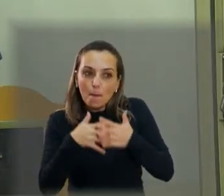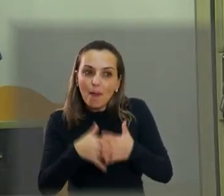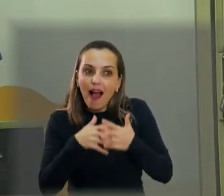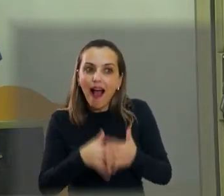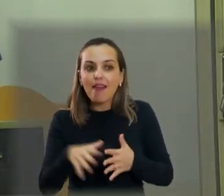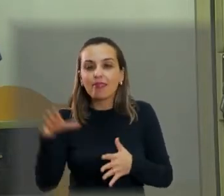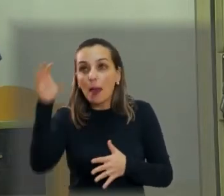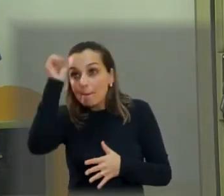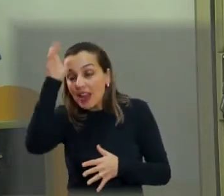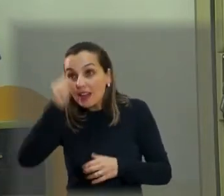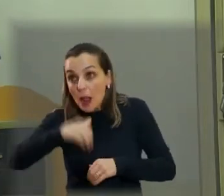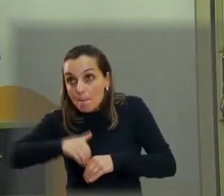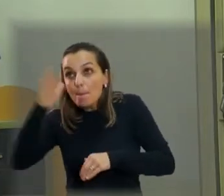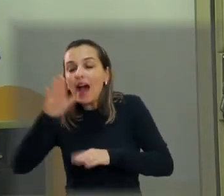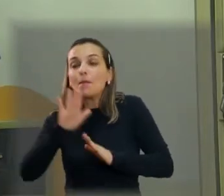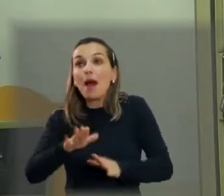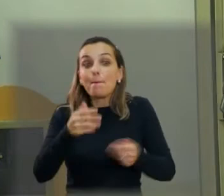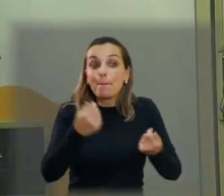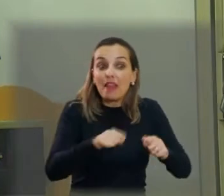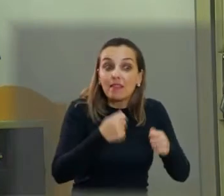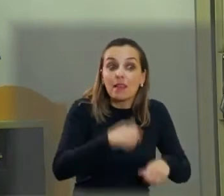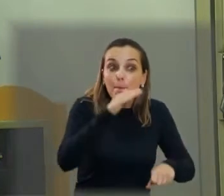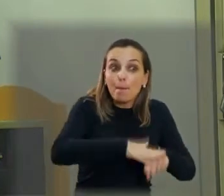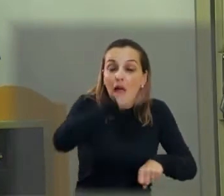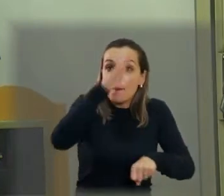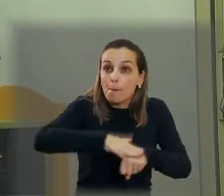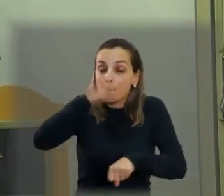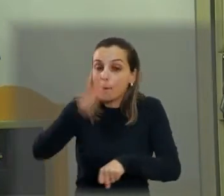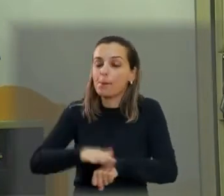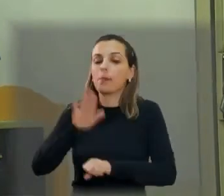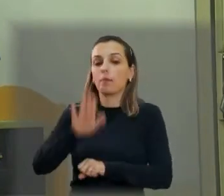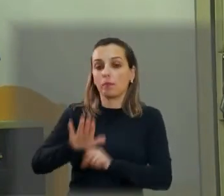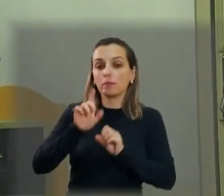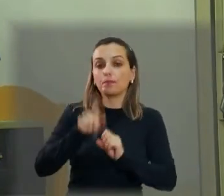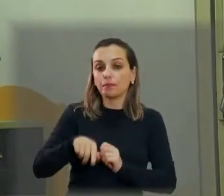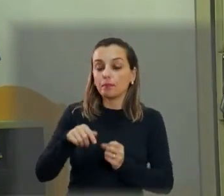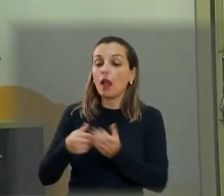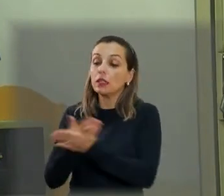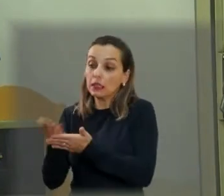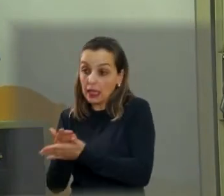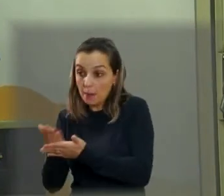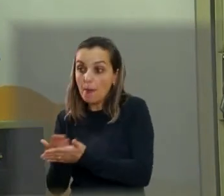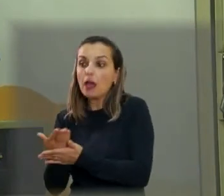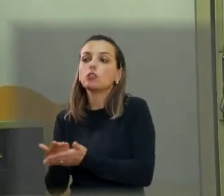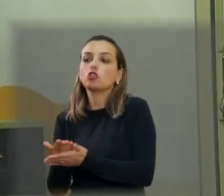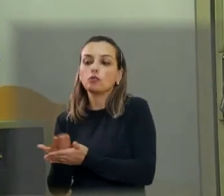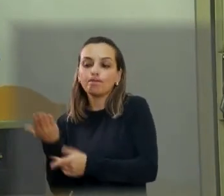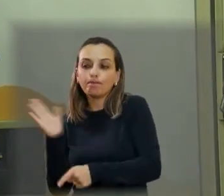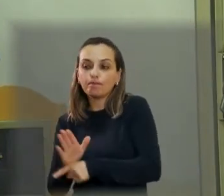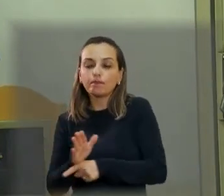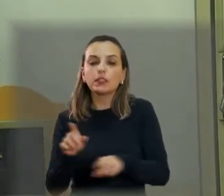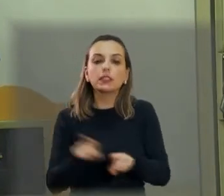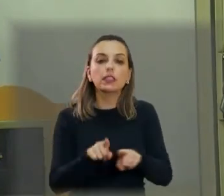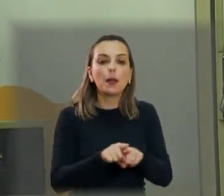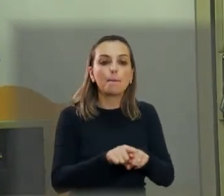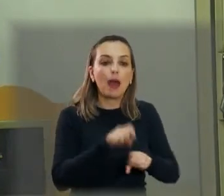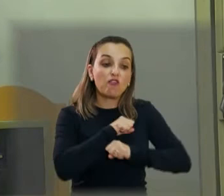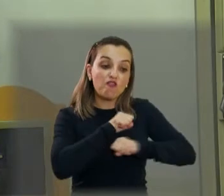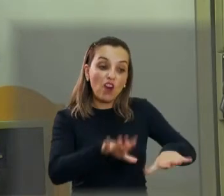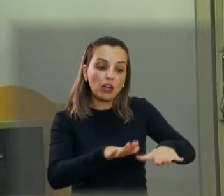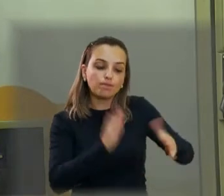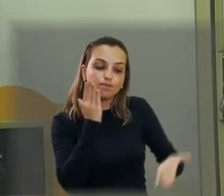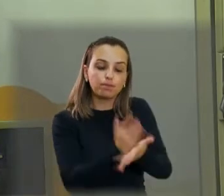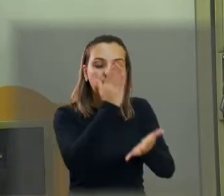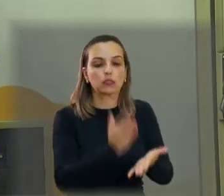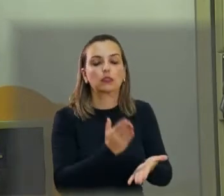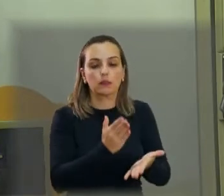aprender. Então, o mundo está nos mostrando que a gente tem que seguir esses dois pilares, garantir assistência e interromper a transmissão. E a gente não